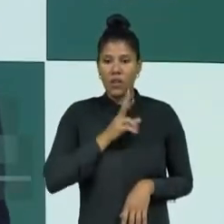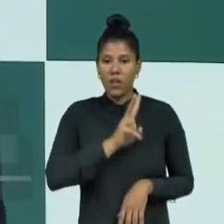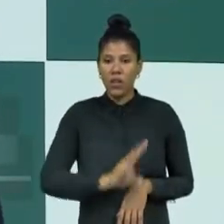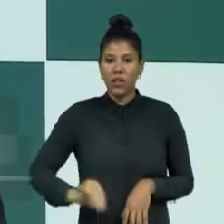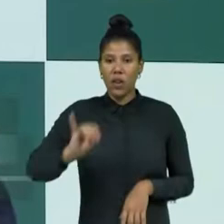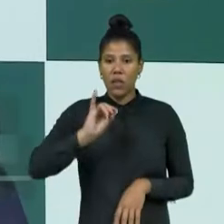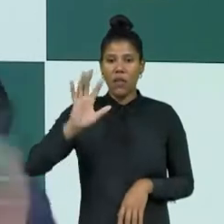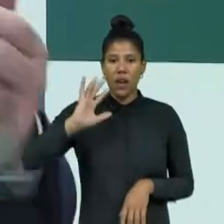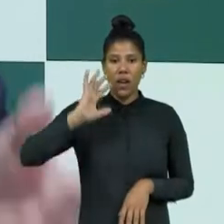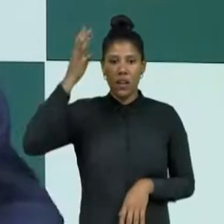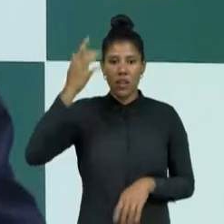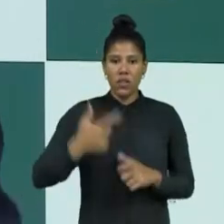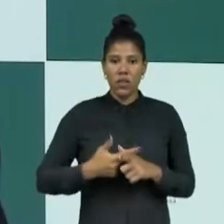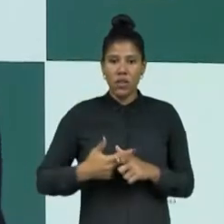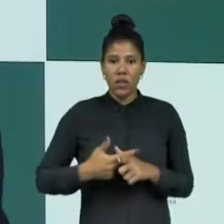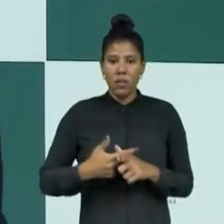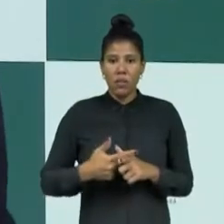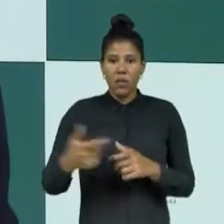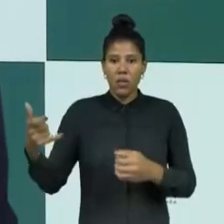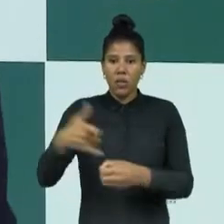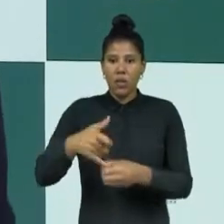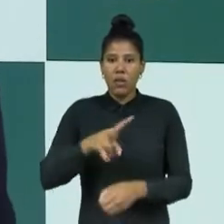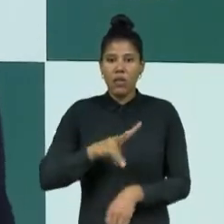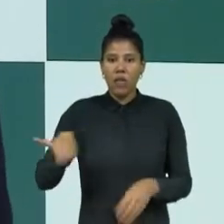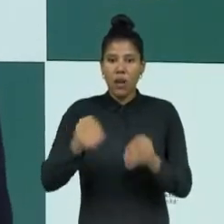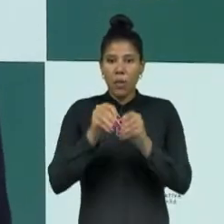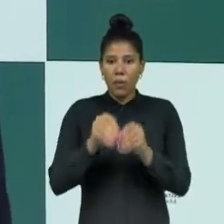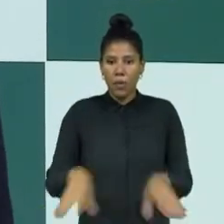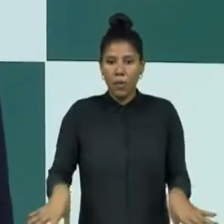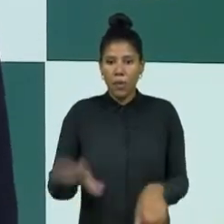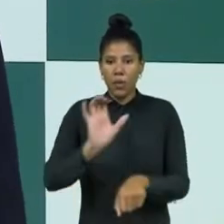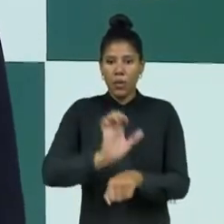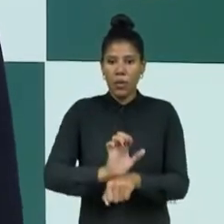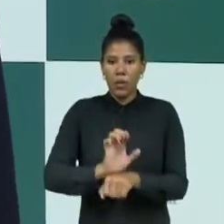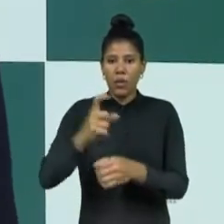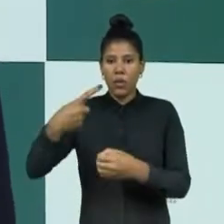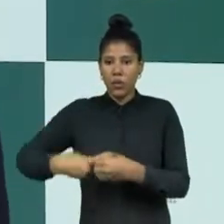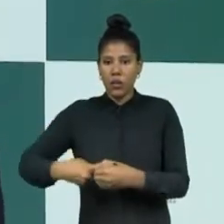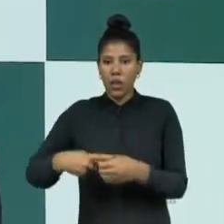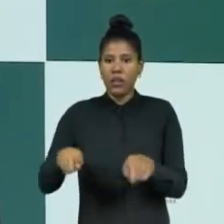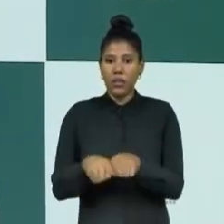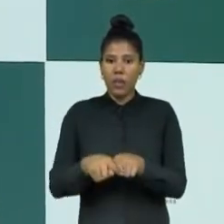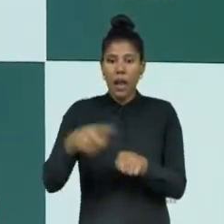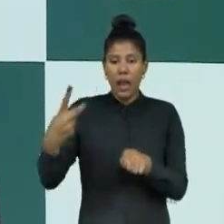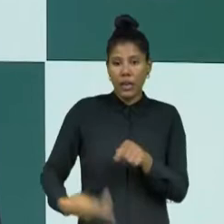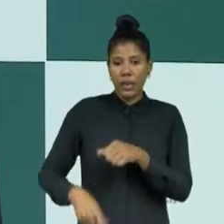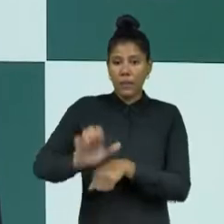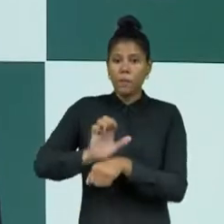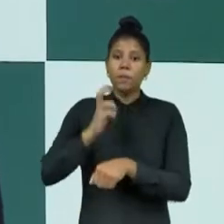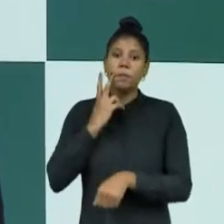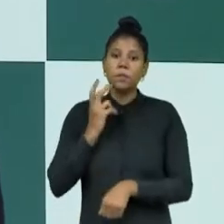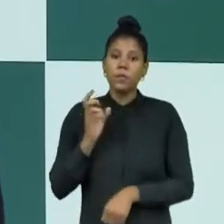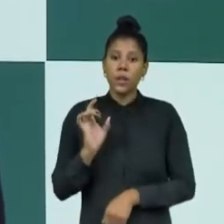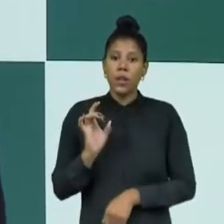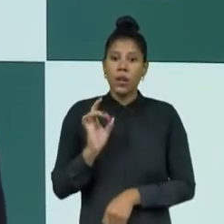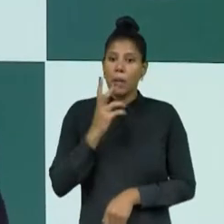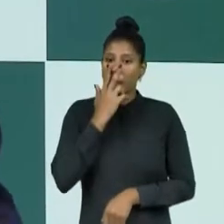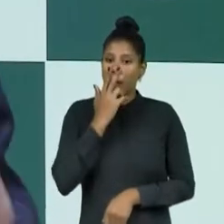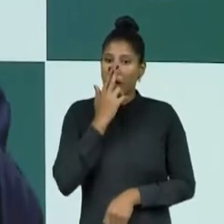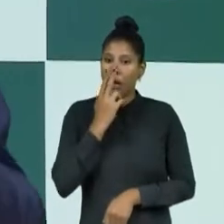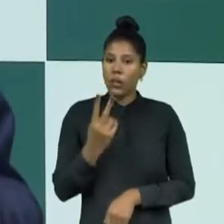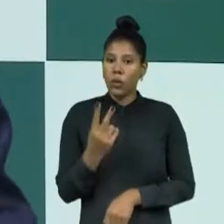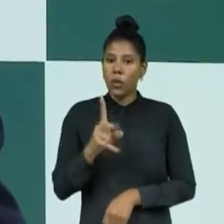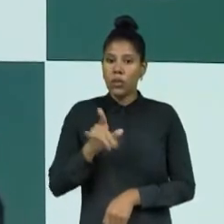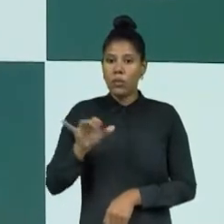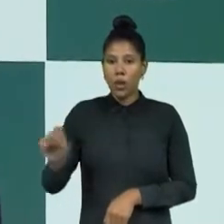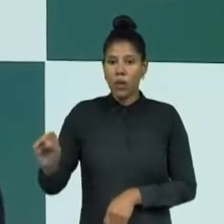dos combustíveis e vai causar um prejuízo muito grande aos municípios e aos estados. No estado do Ceará, o prejuízo só no segundo semestre é da ordem de 2 bilhões de reais.